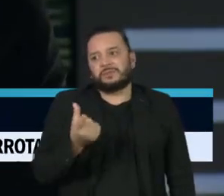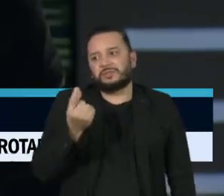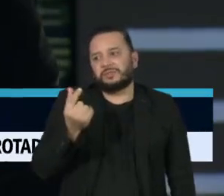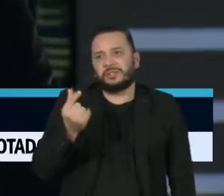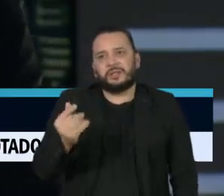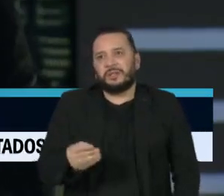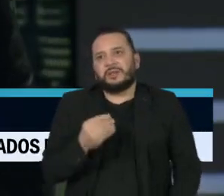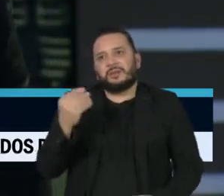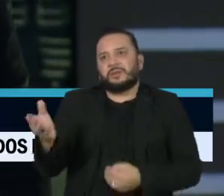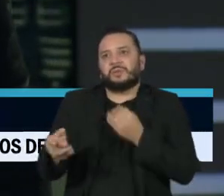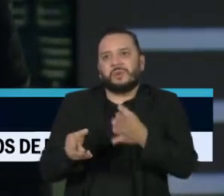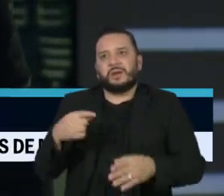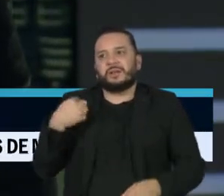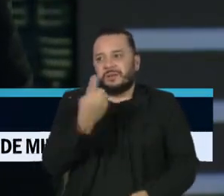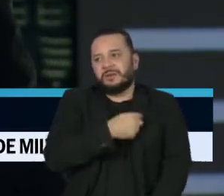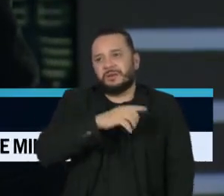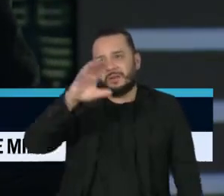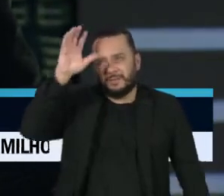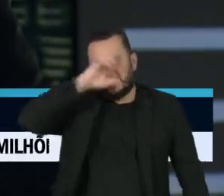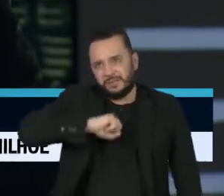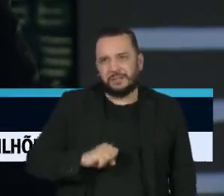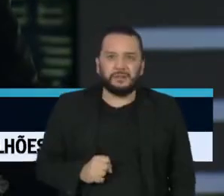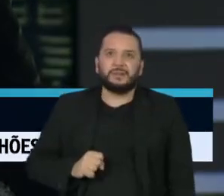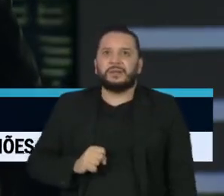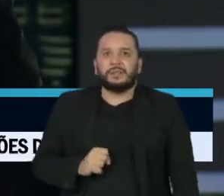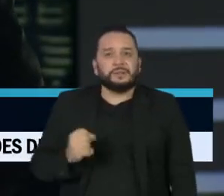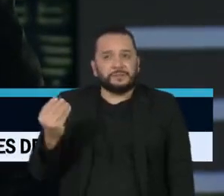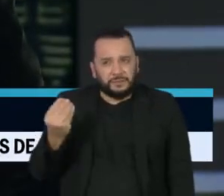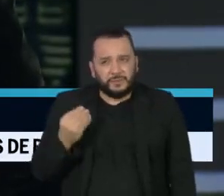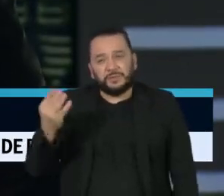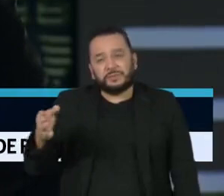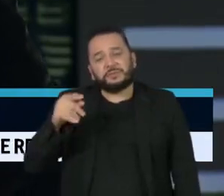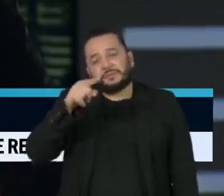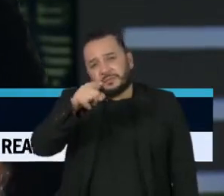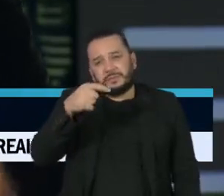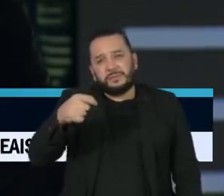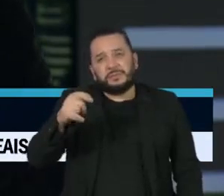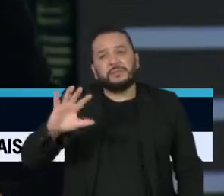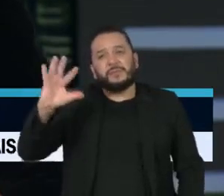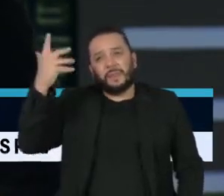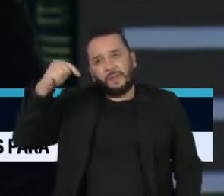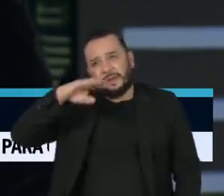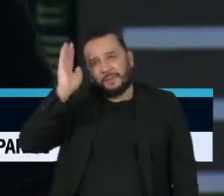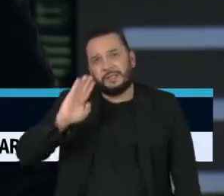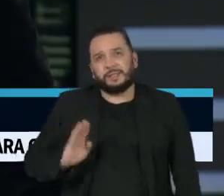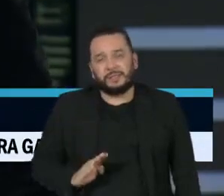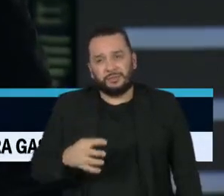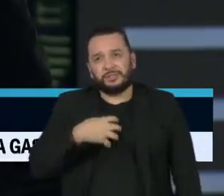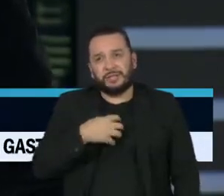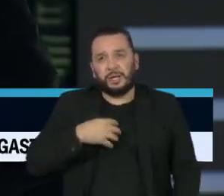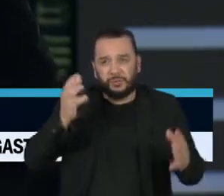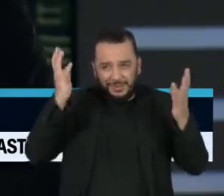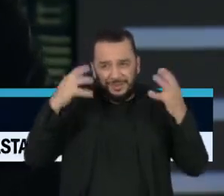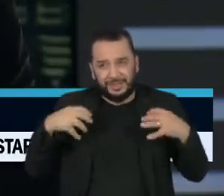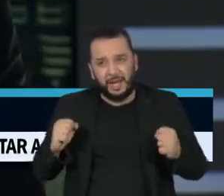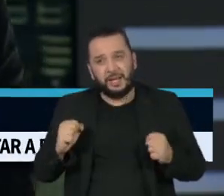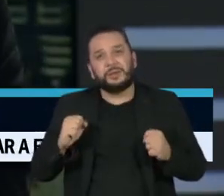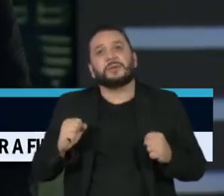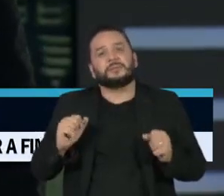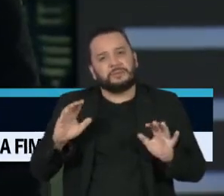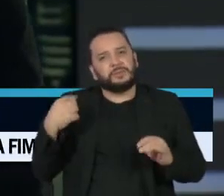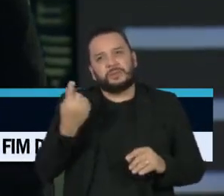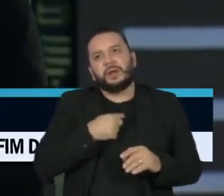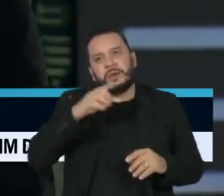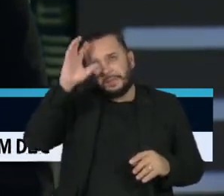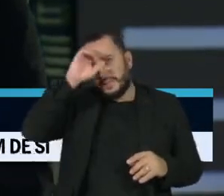nós temos que aprender né doação é uma coisa que precisa começar acontecer no Brasil e uma maneira mais séria mas